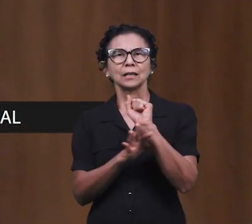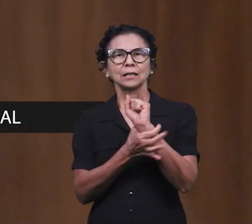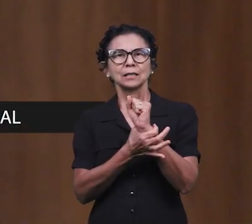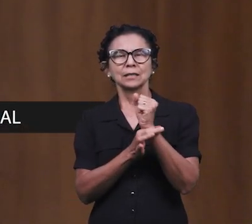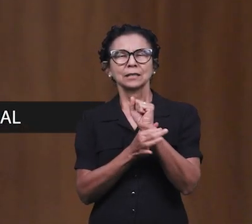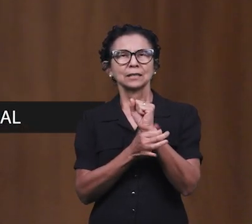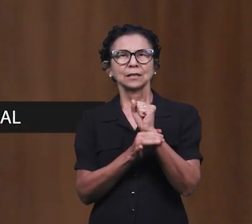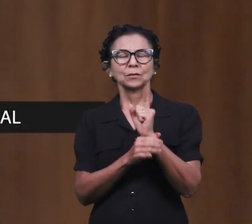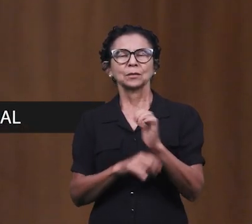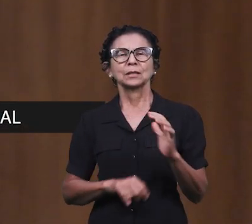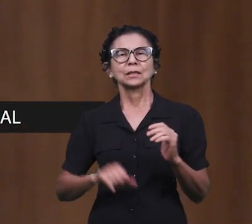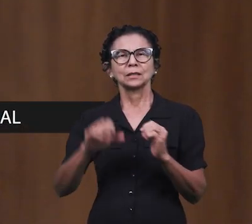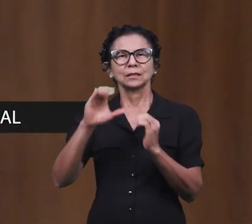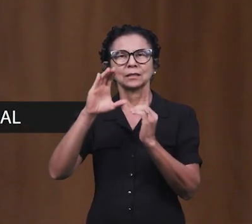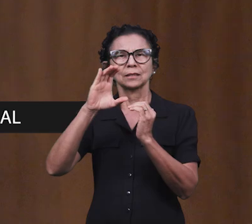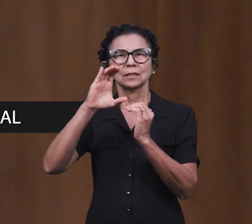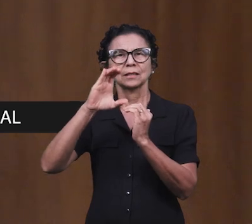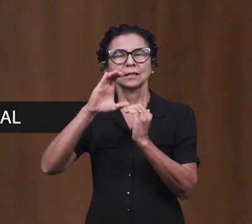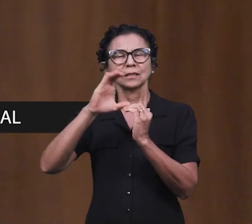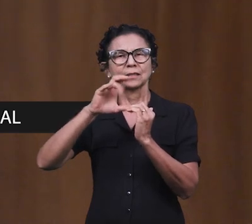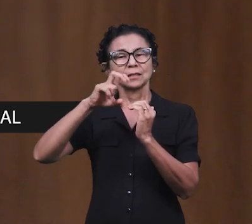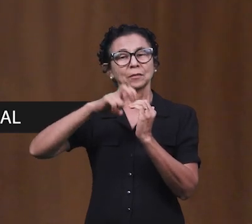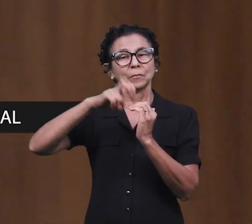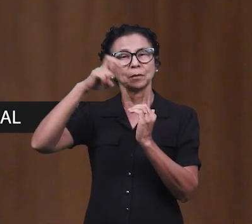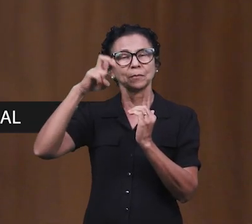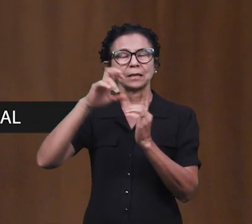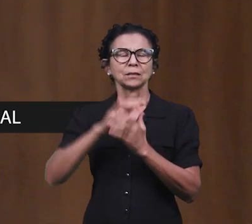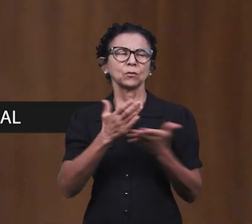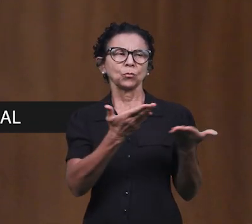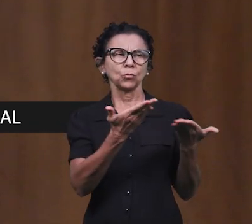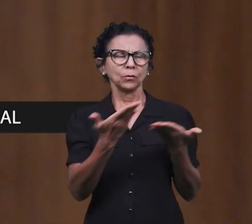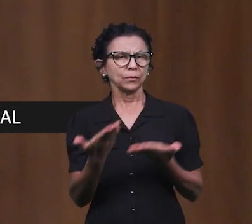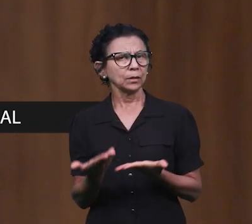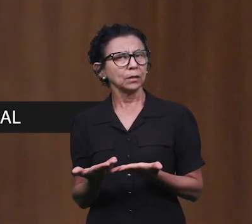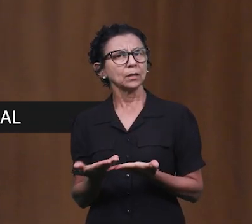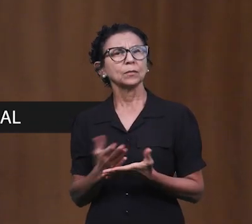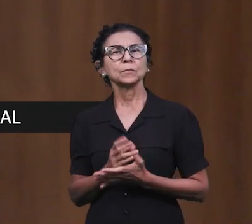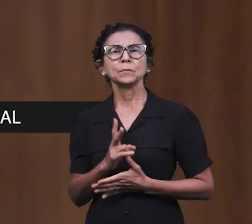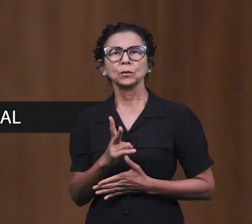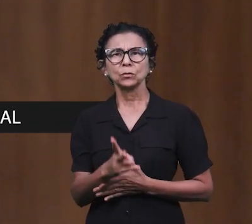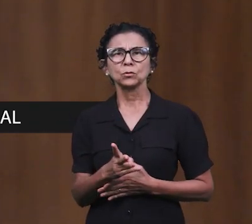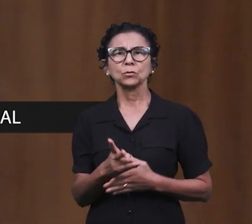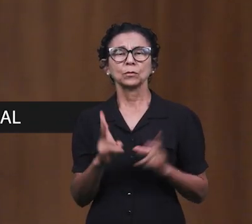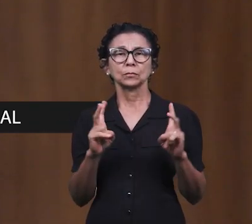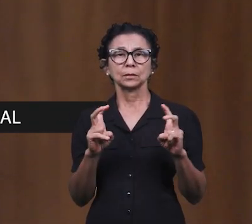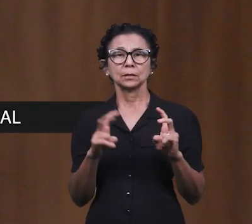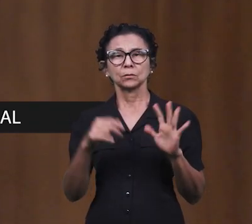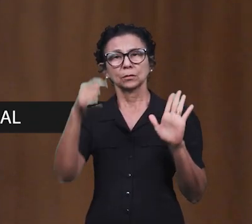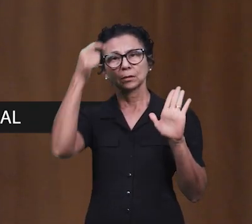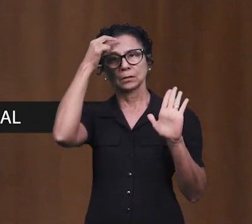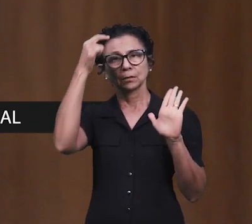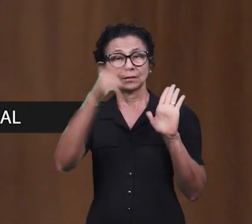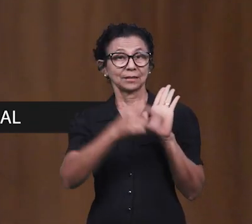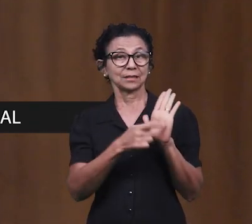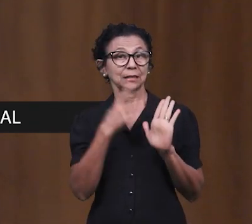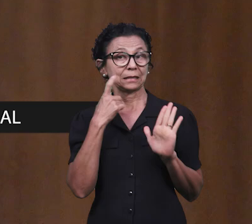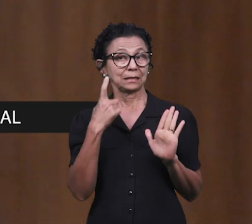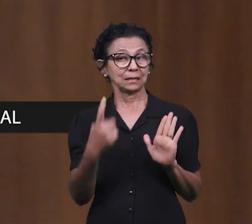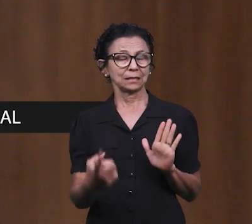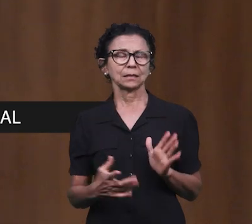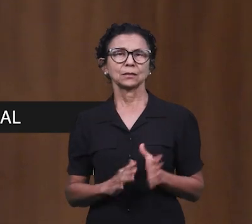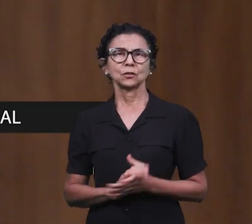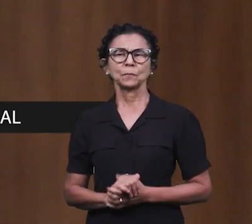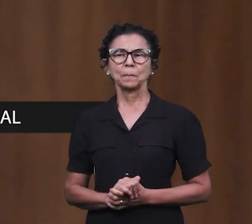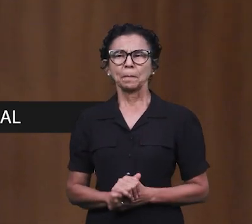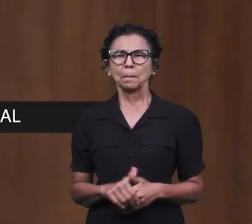e nós fizemos o convite para ele voltar para falar desse assunto tão interessante que é a inteligência artificial. E hoje eu já vou começar a